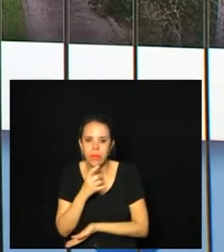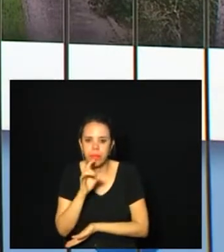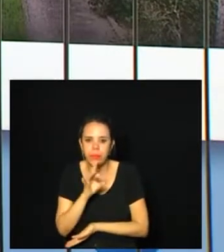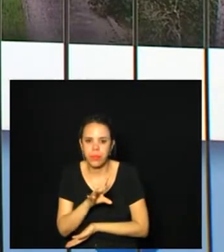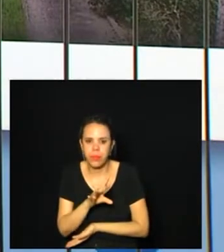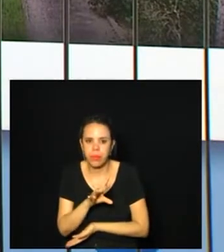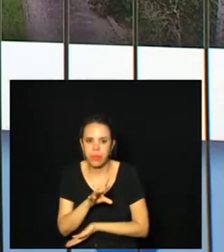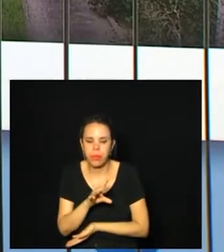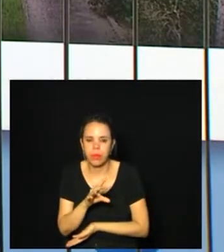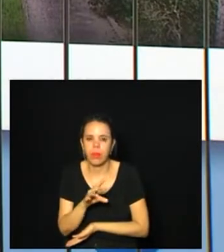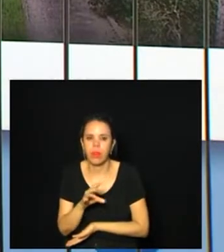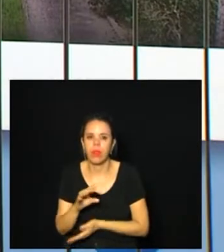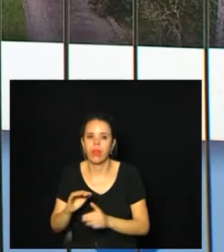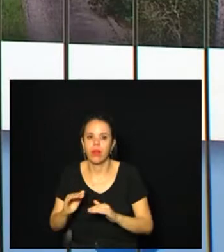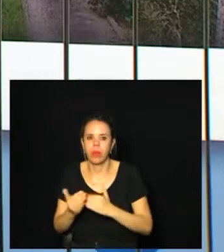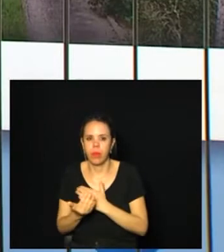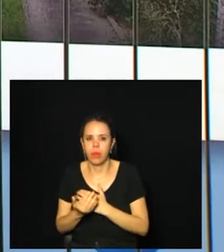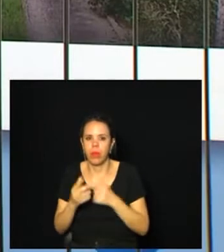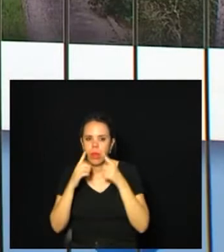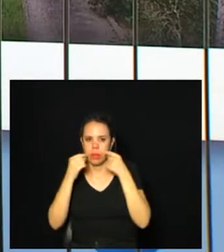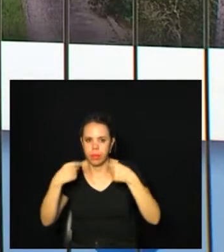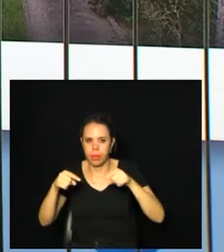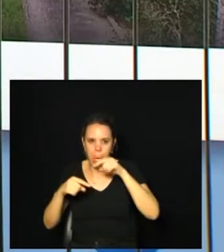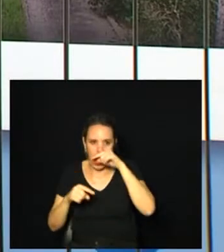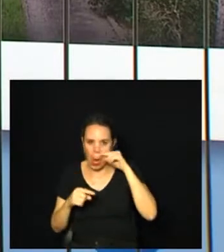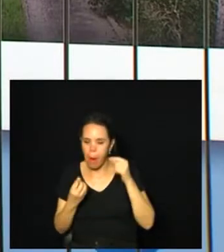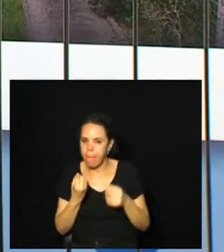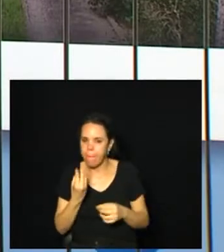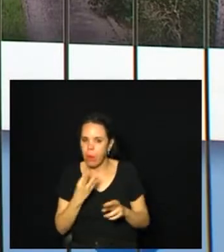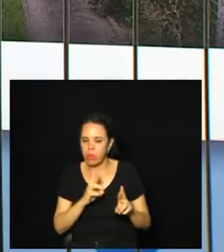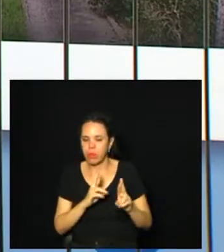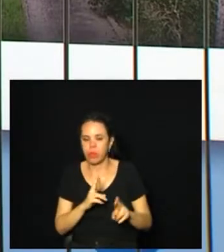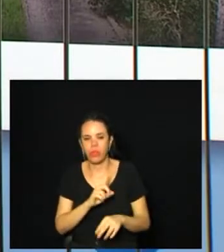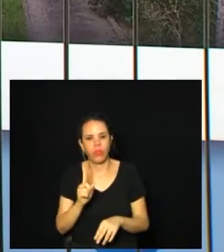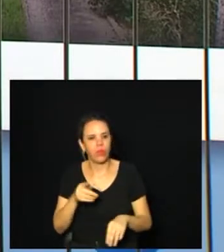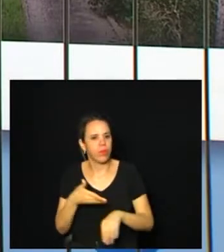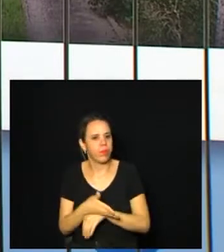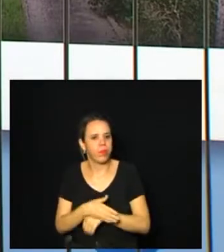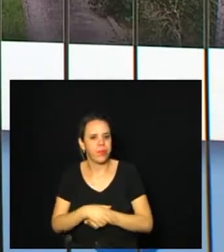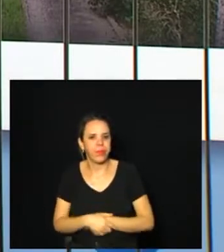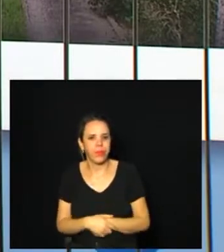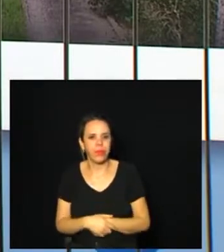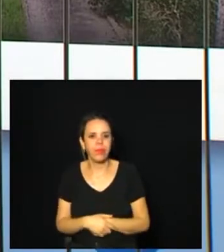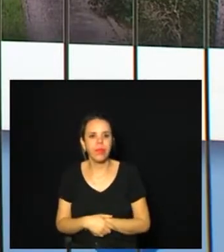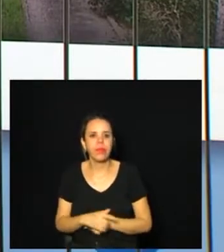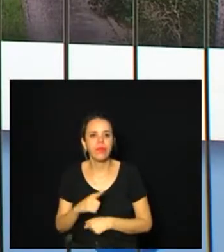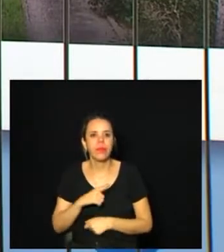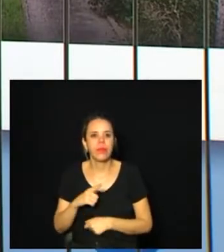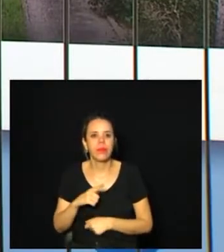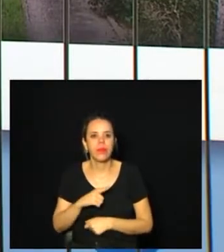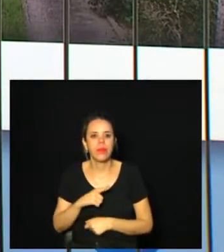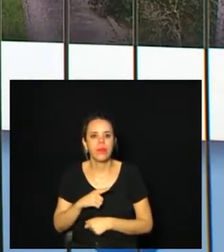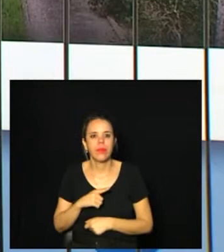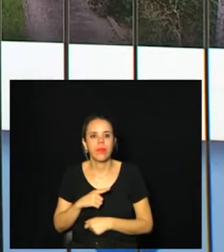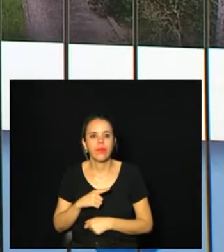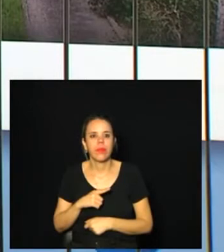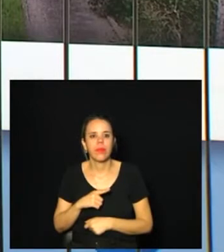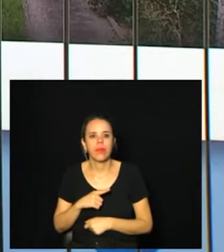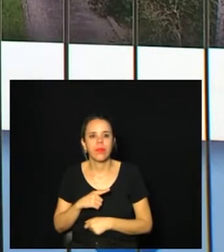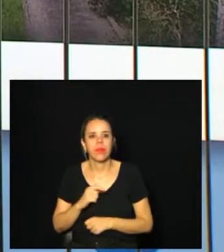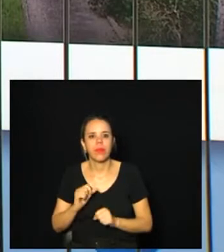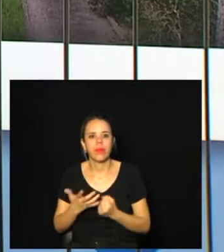o CS Carlos Gomes e Boa Esperança não vão participar desta ação. E nós temos, inclusive, em relação